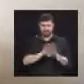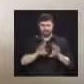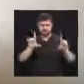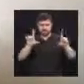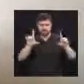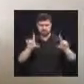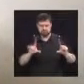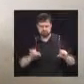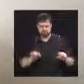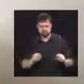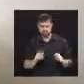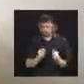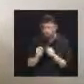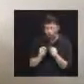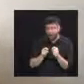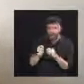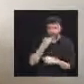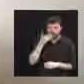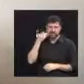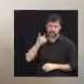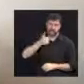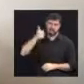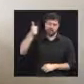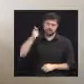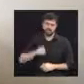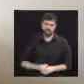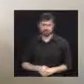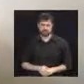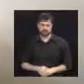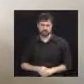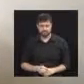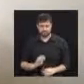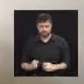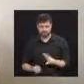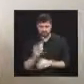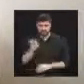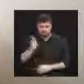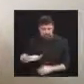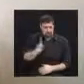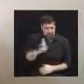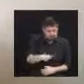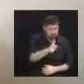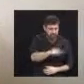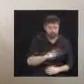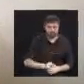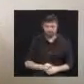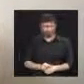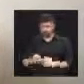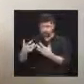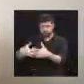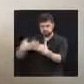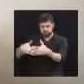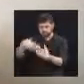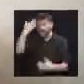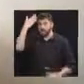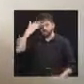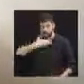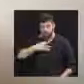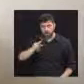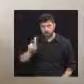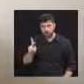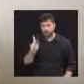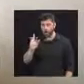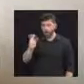retorno de controle. Então, existem os efeitos da homeopatia comprovados cientificamente por